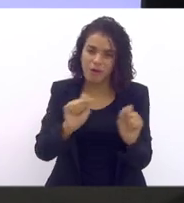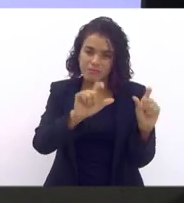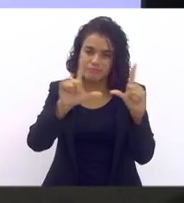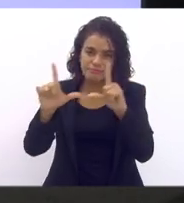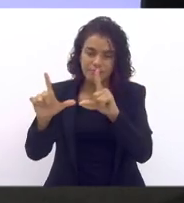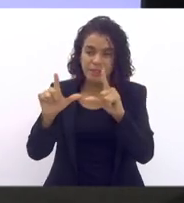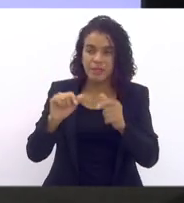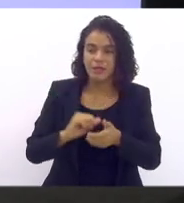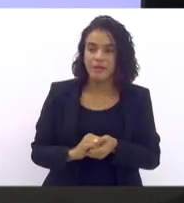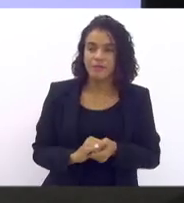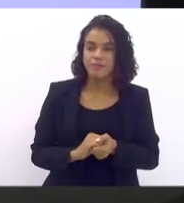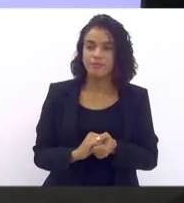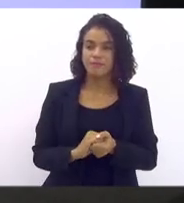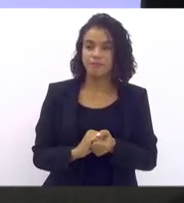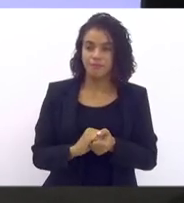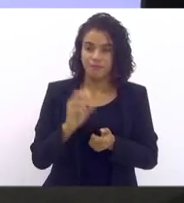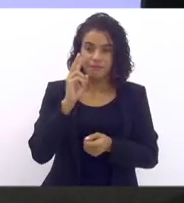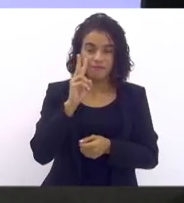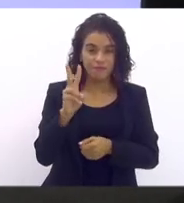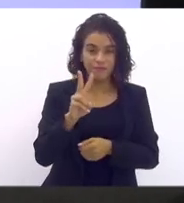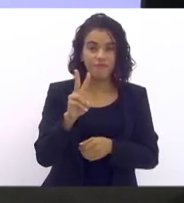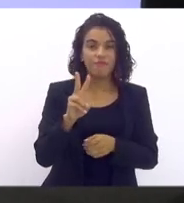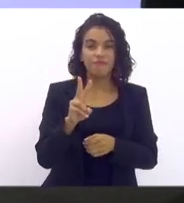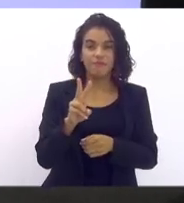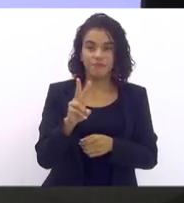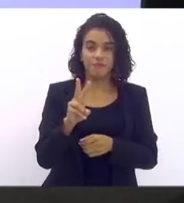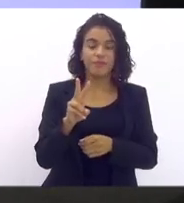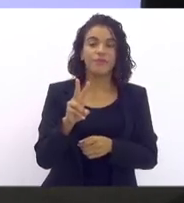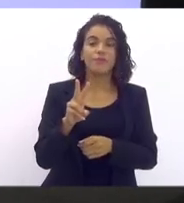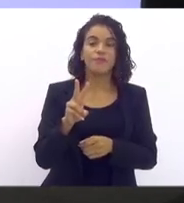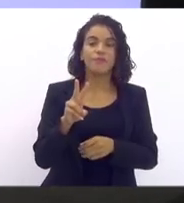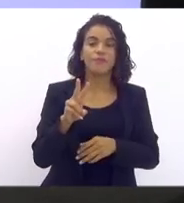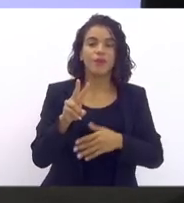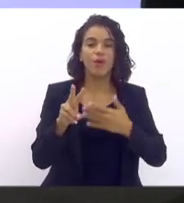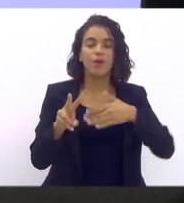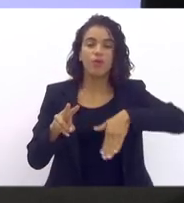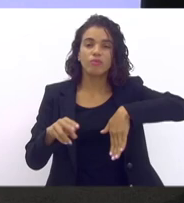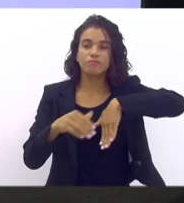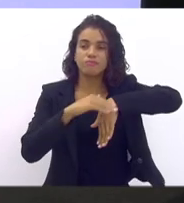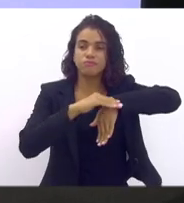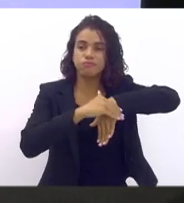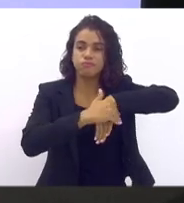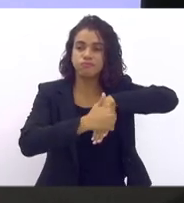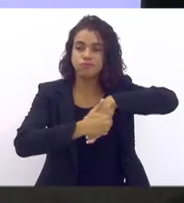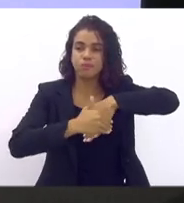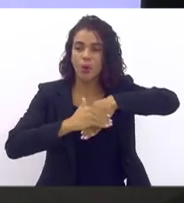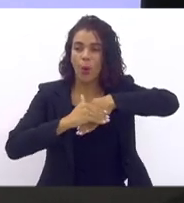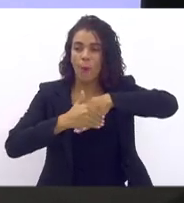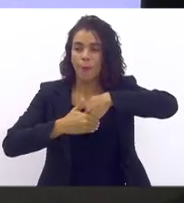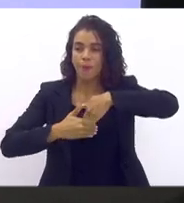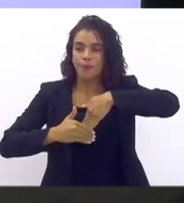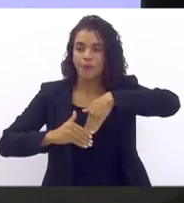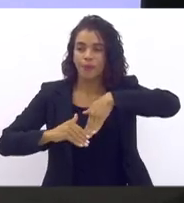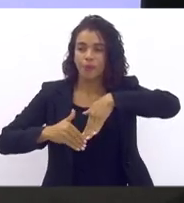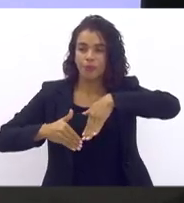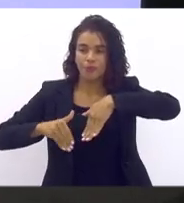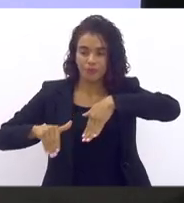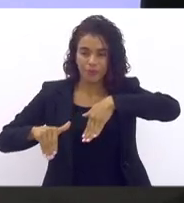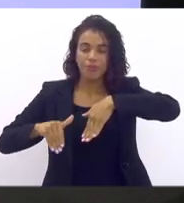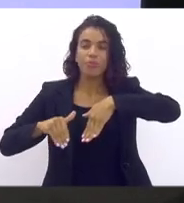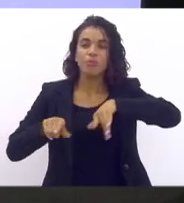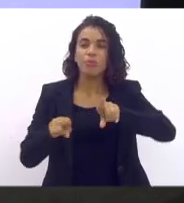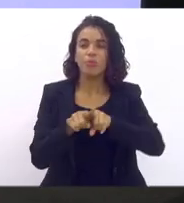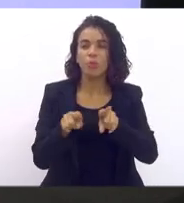favor a gente vê a extensão da da do litoral Fluminense as baías que são importante número de unidades de